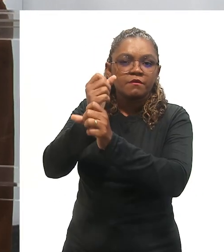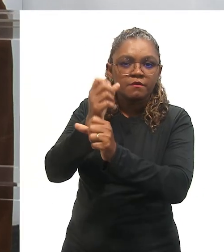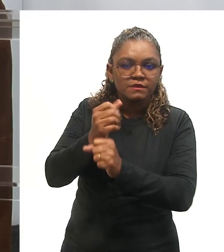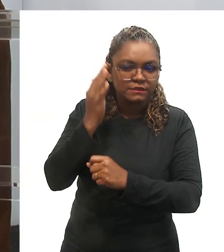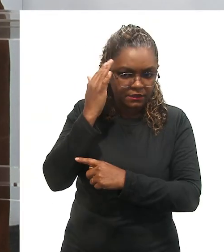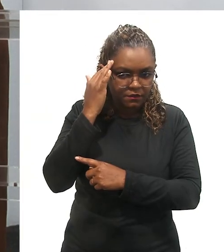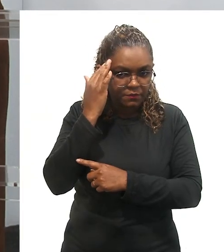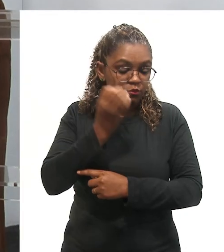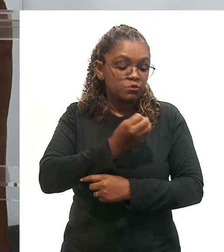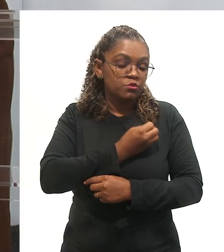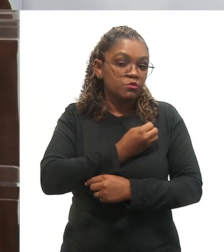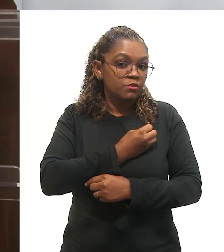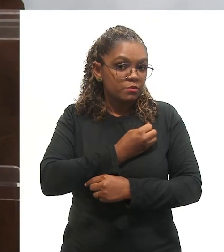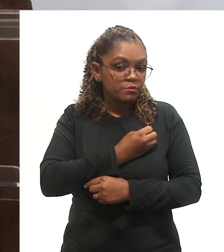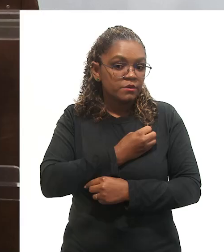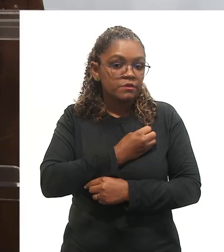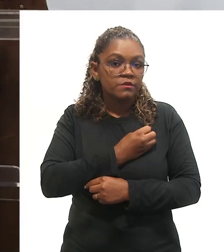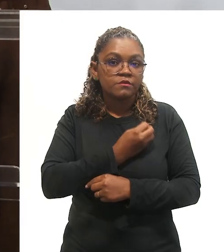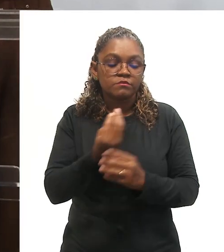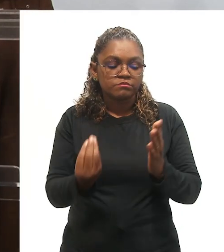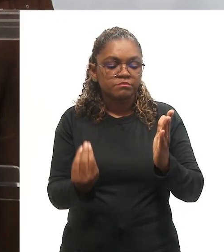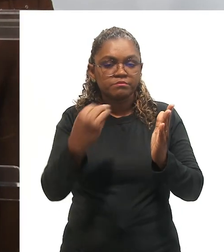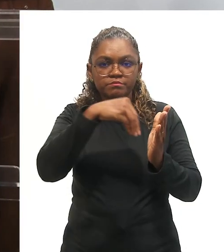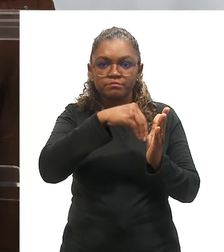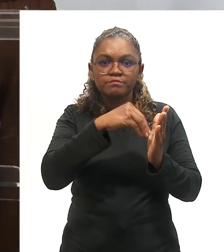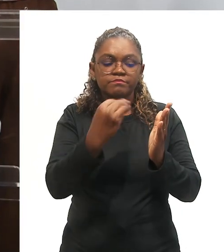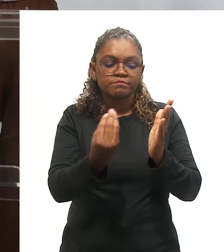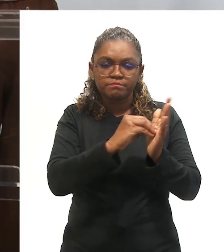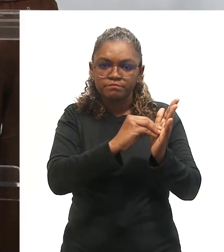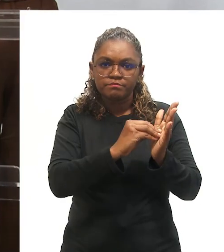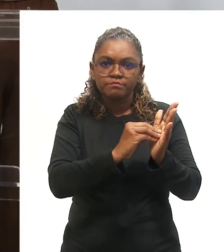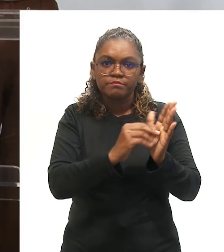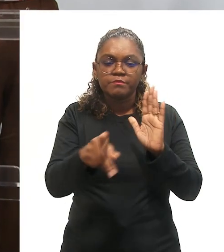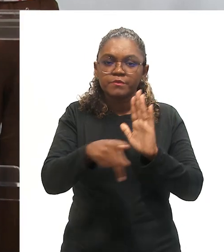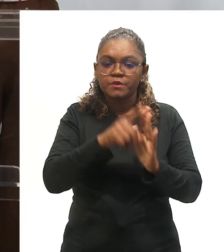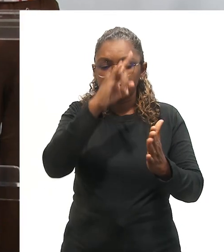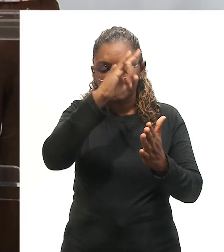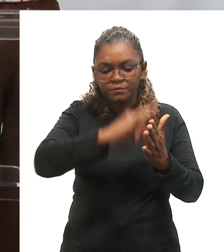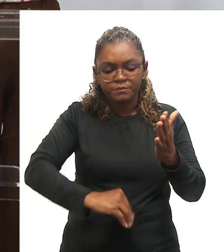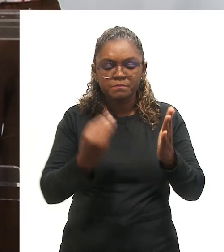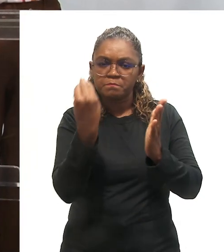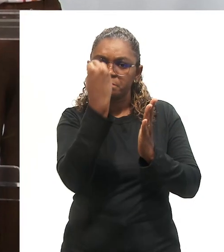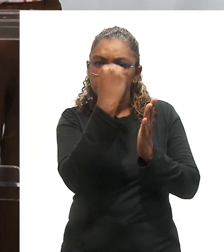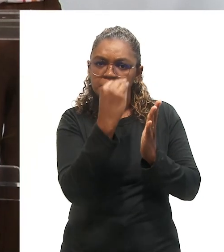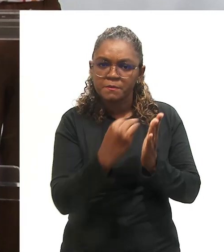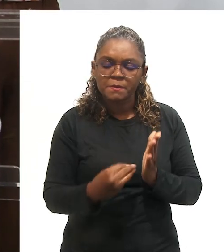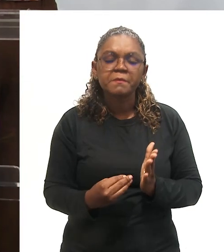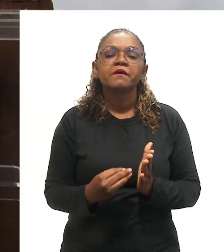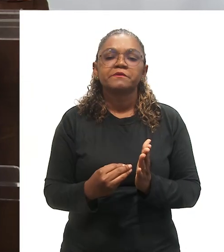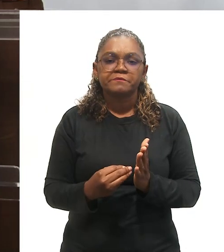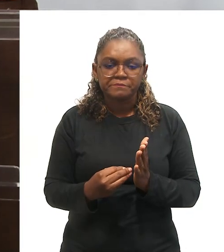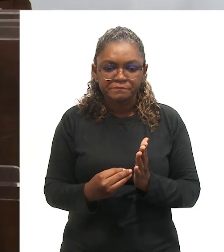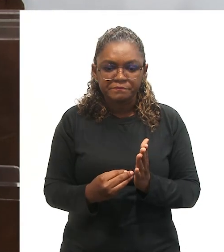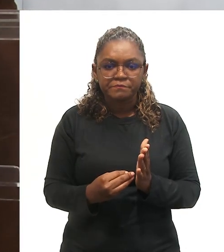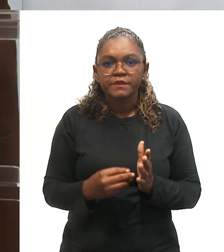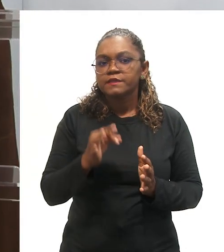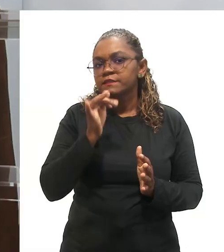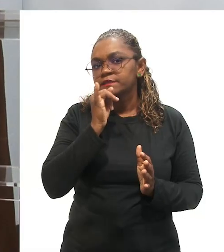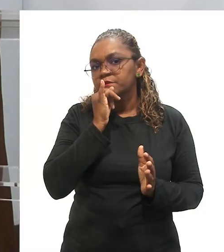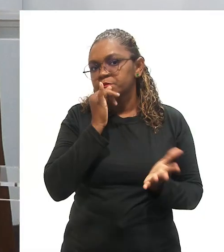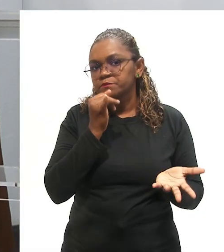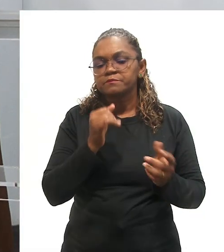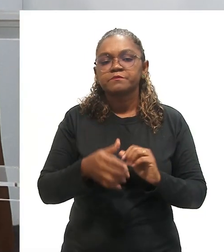contas, toda aquela numeração ali, ela vai para dentro ali na emissão do empenho. De que forma?